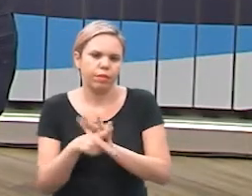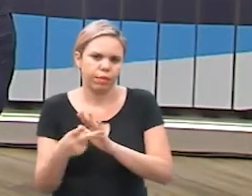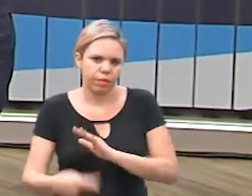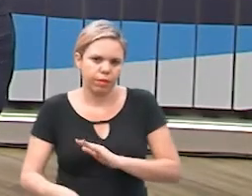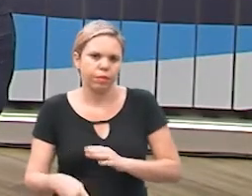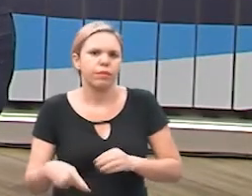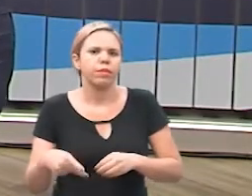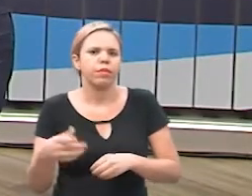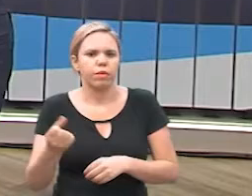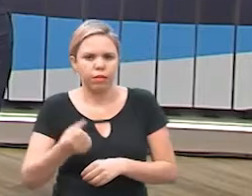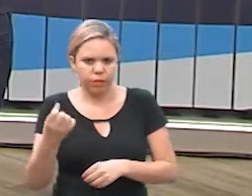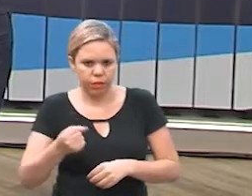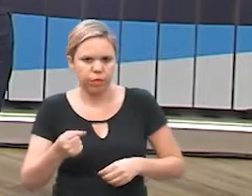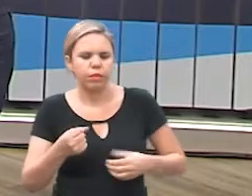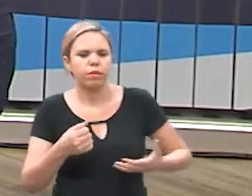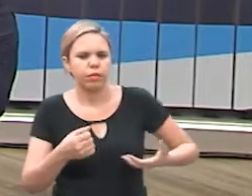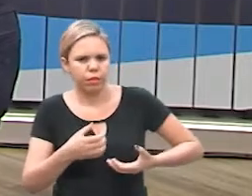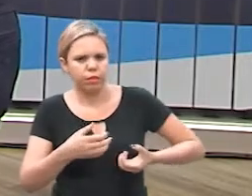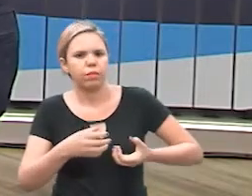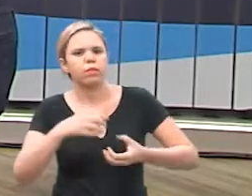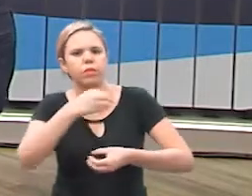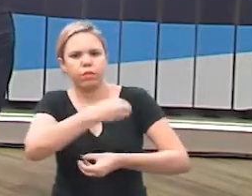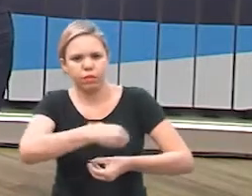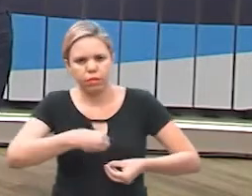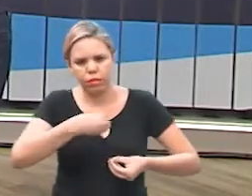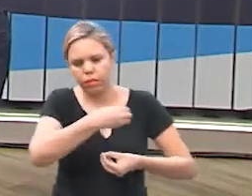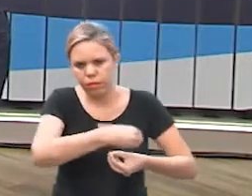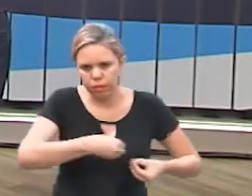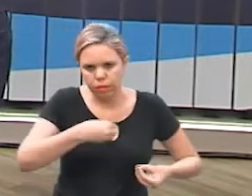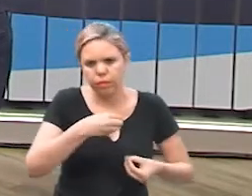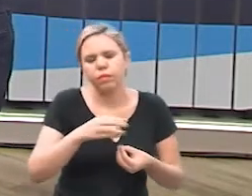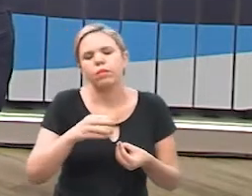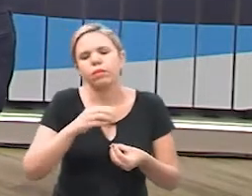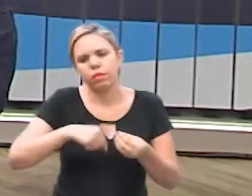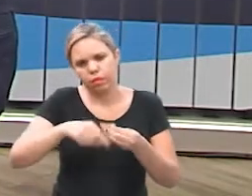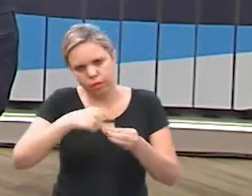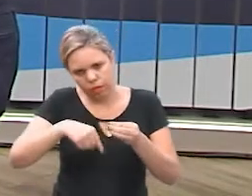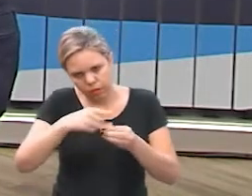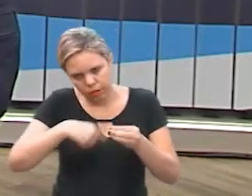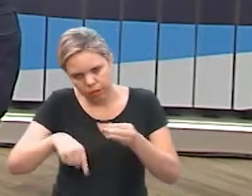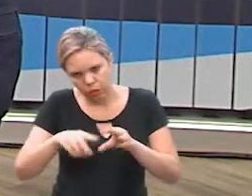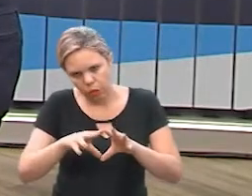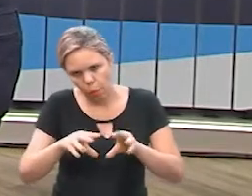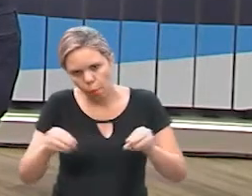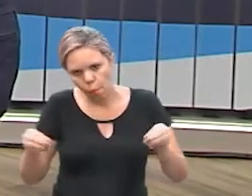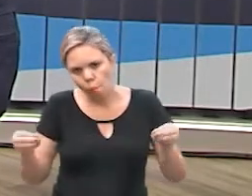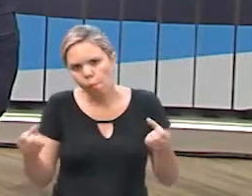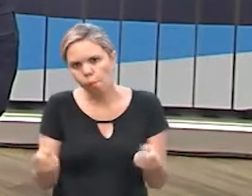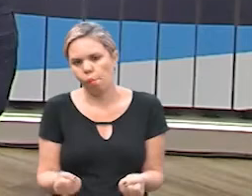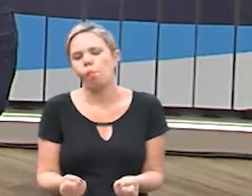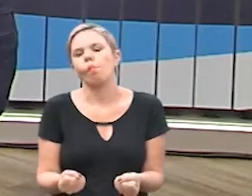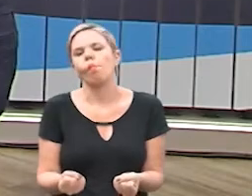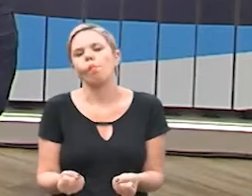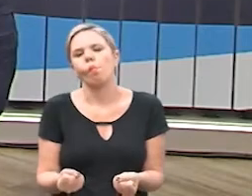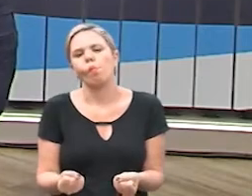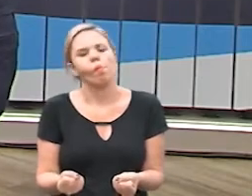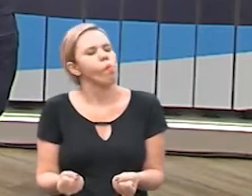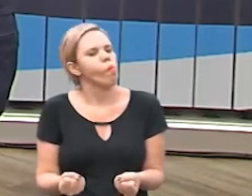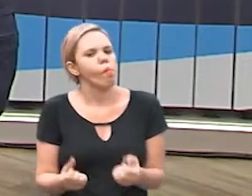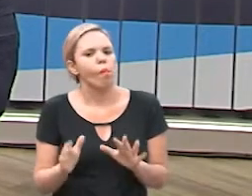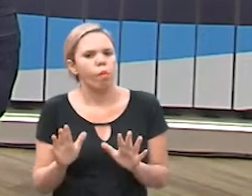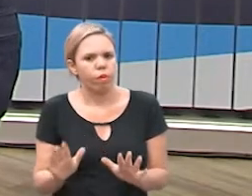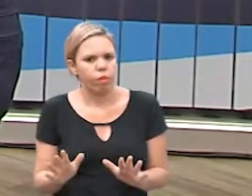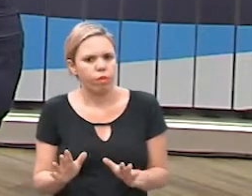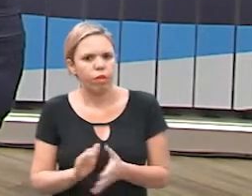próprio leite, que ele é cicatrizante. Eu preciso deixar a área bem sequinha, não posso deixar essa área